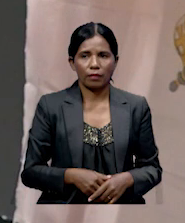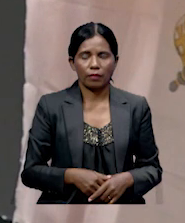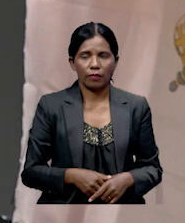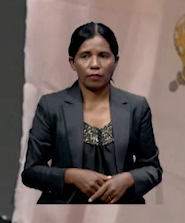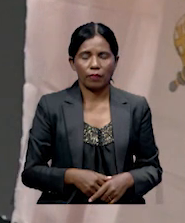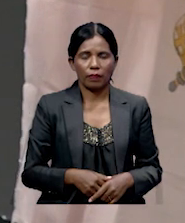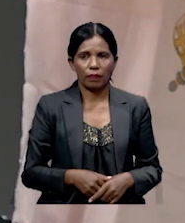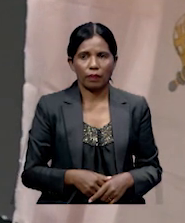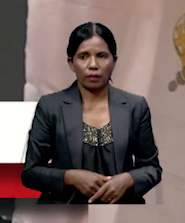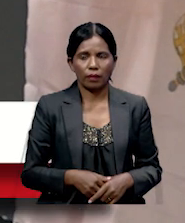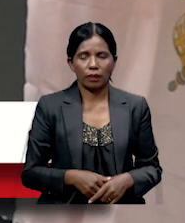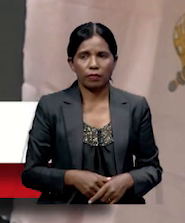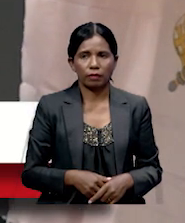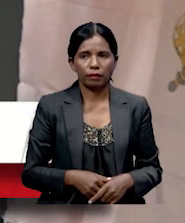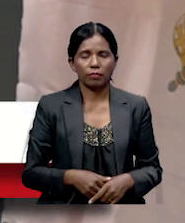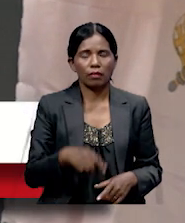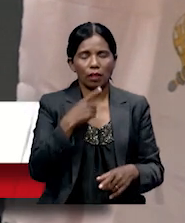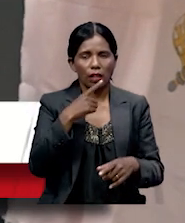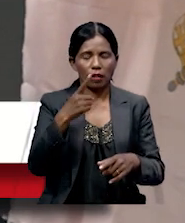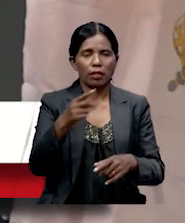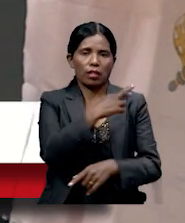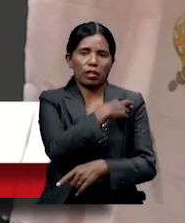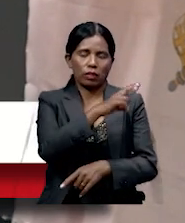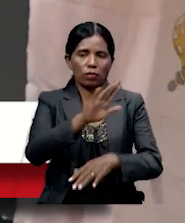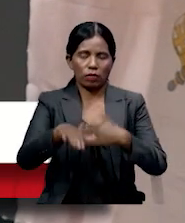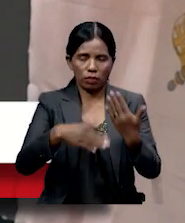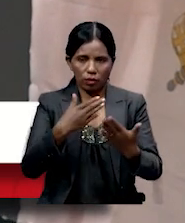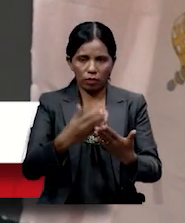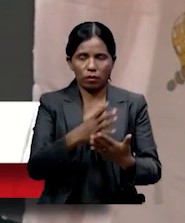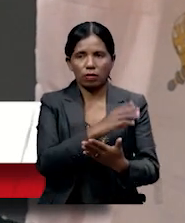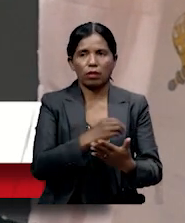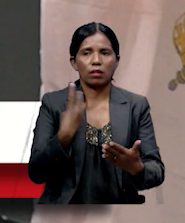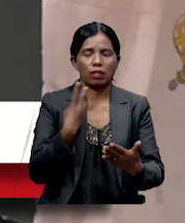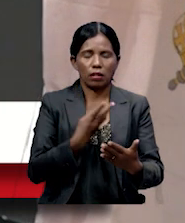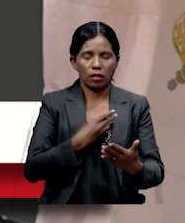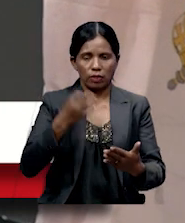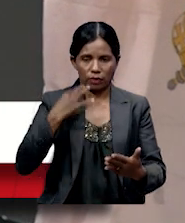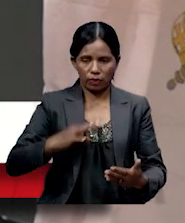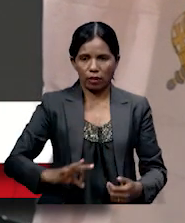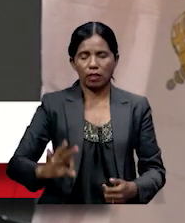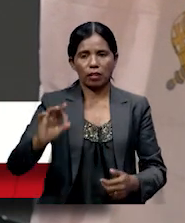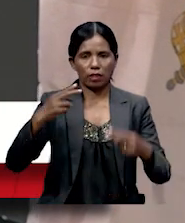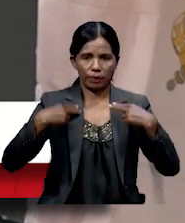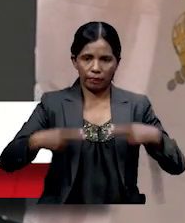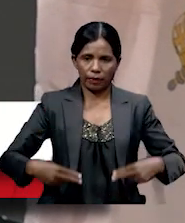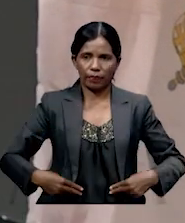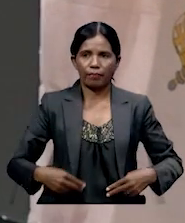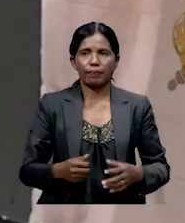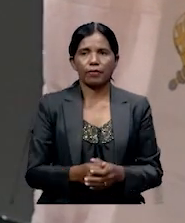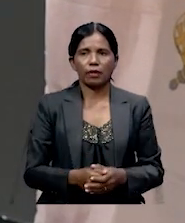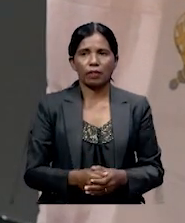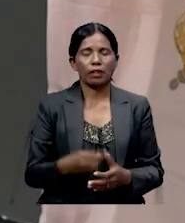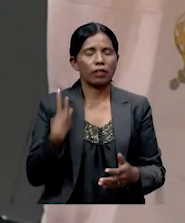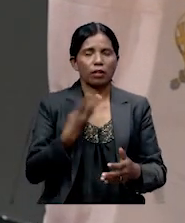salto precioso para dar sabor e conservar a fraternidade. Há poucos dias